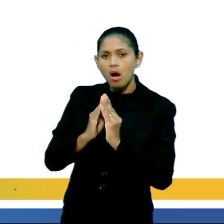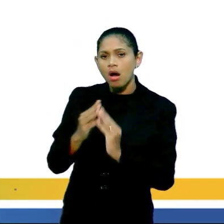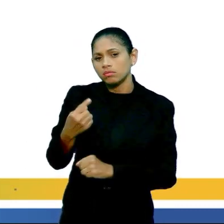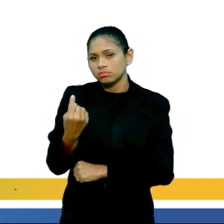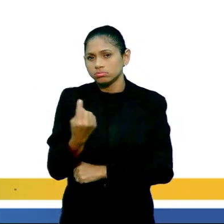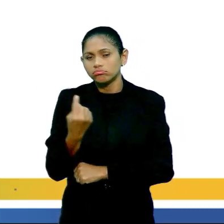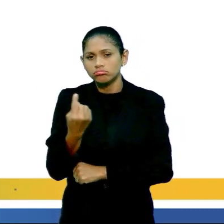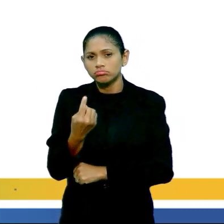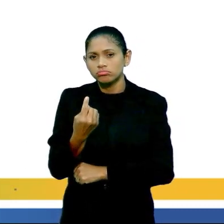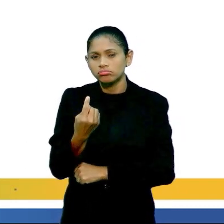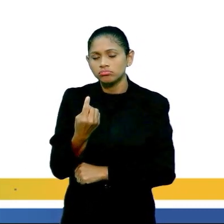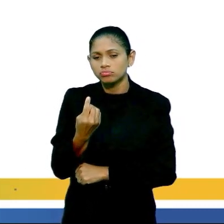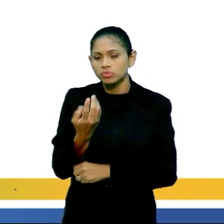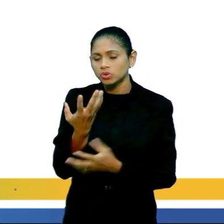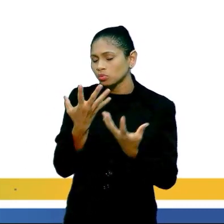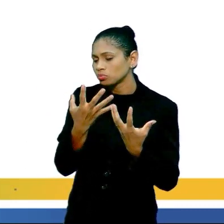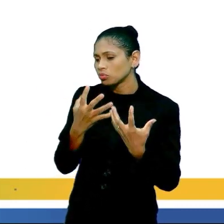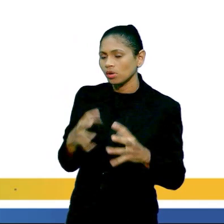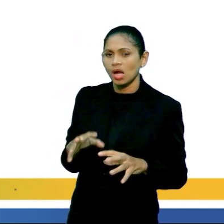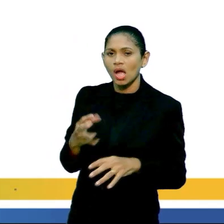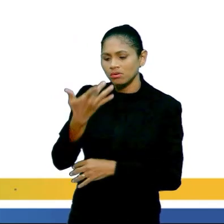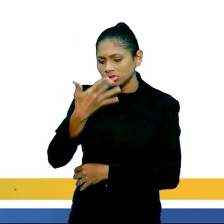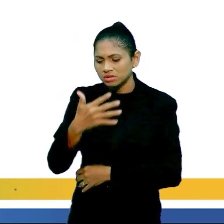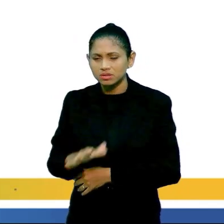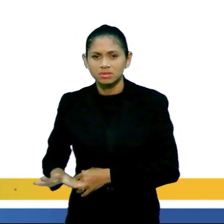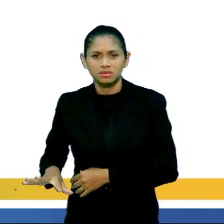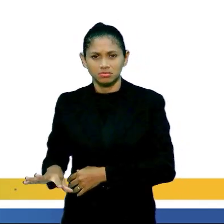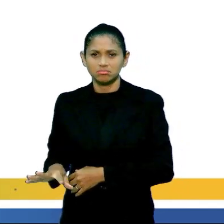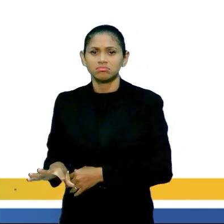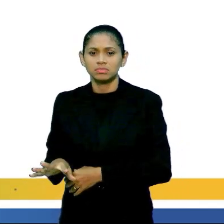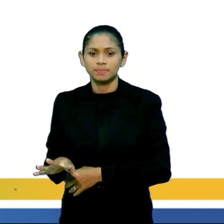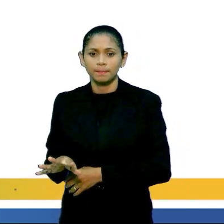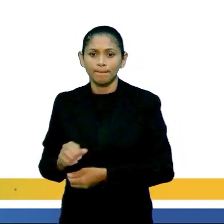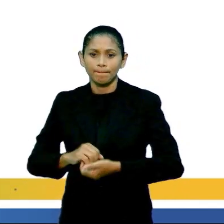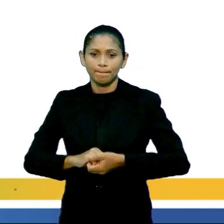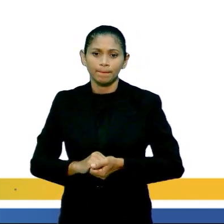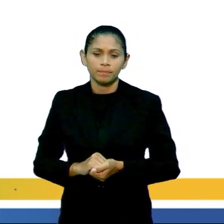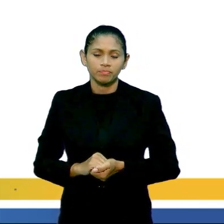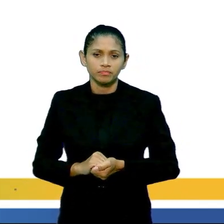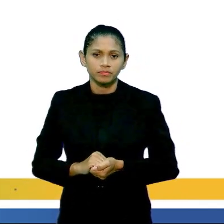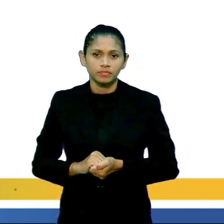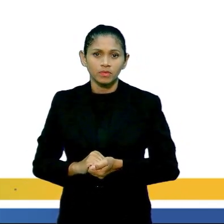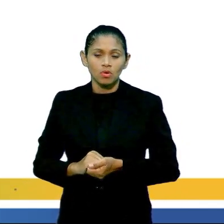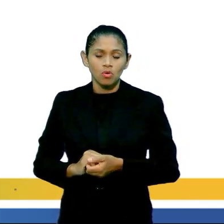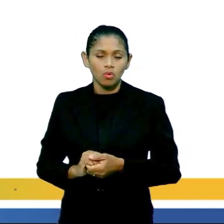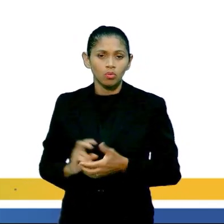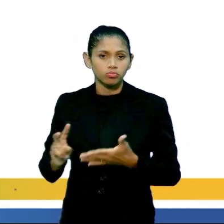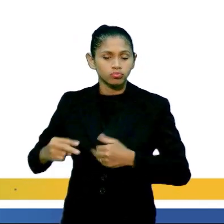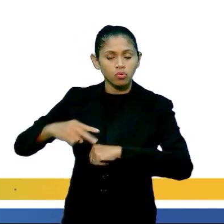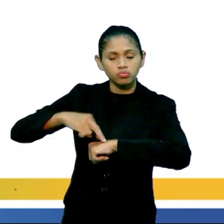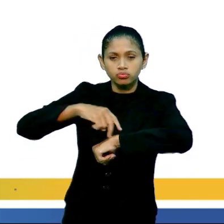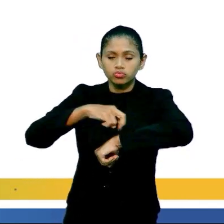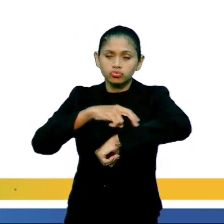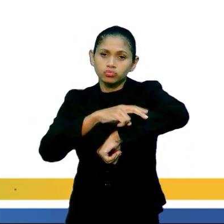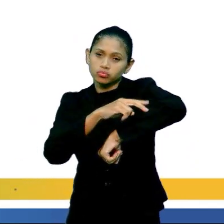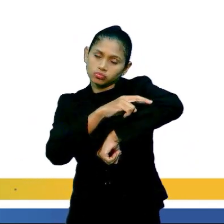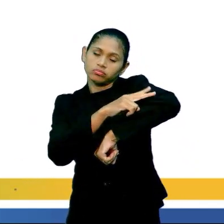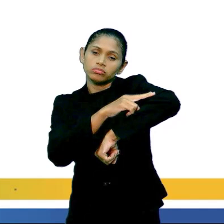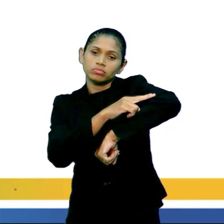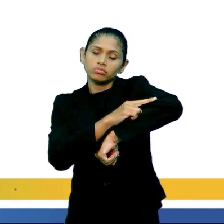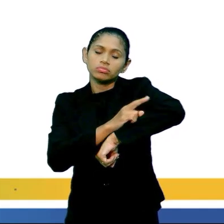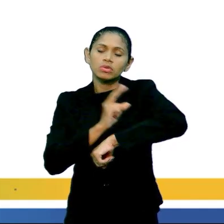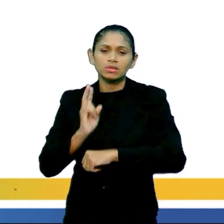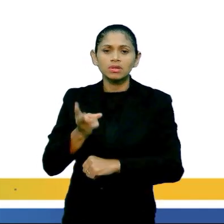em companhia. Quando eu subo ao topo deste vale, eu sempre encontro um lírio de alegria. E eu, por minha conta,